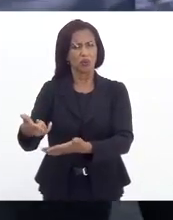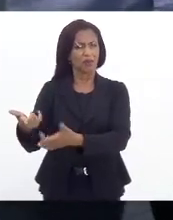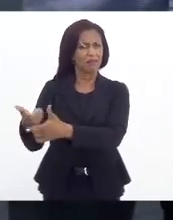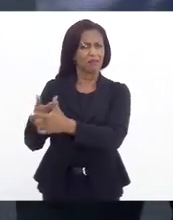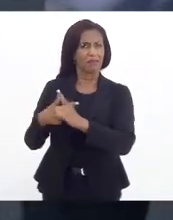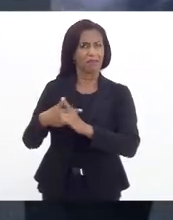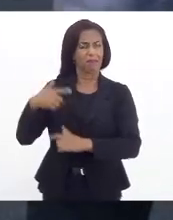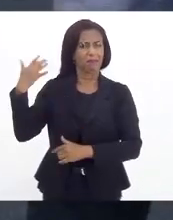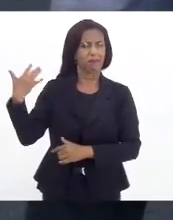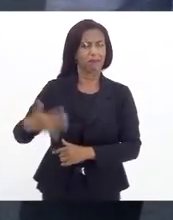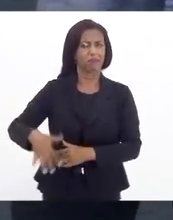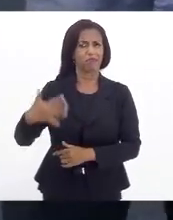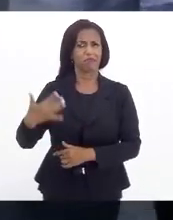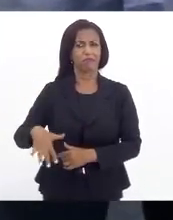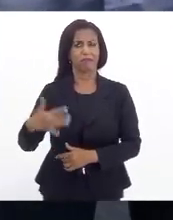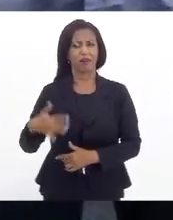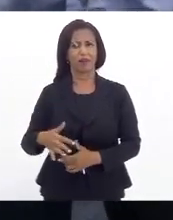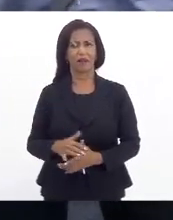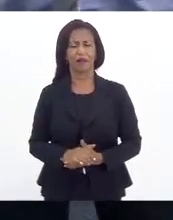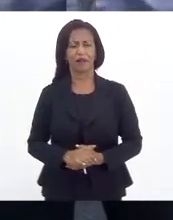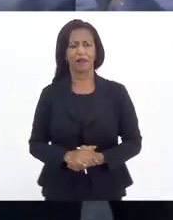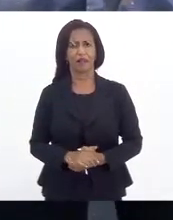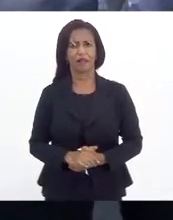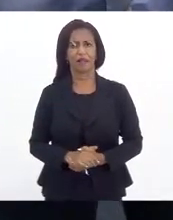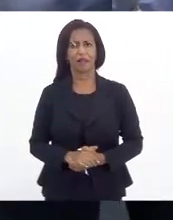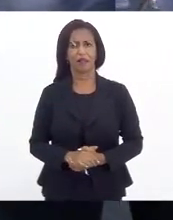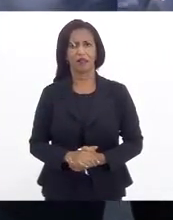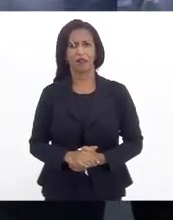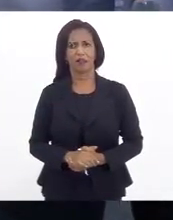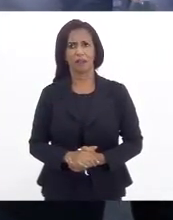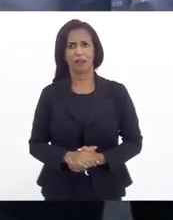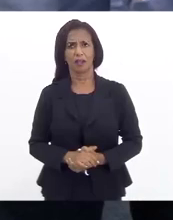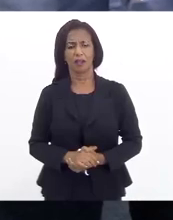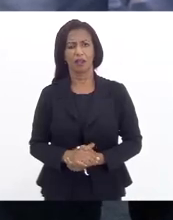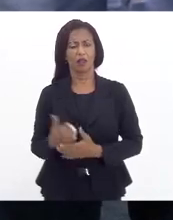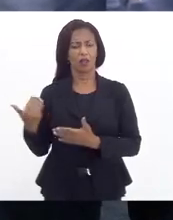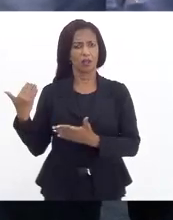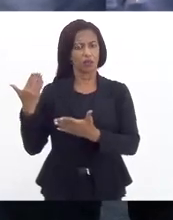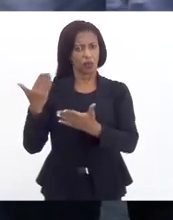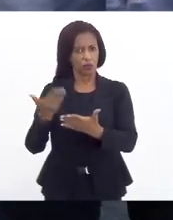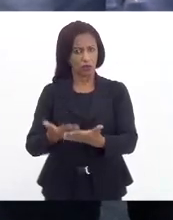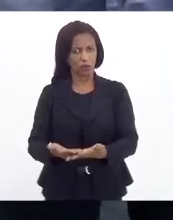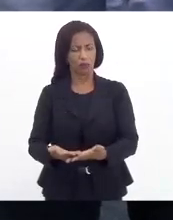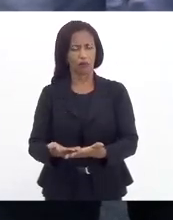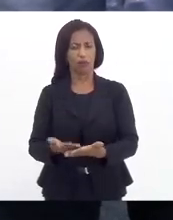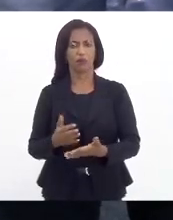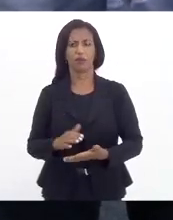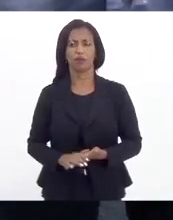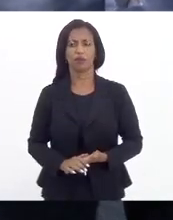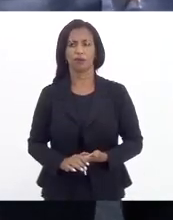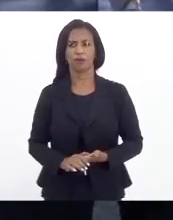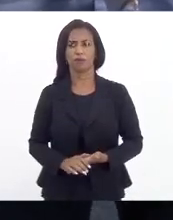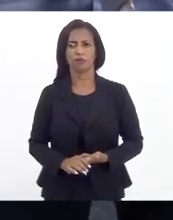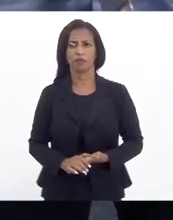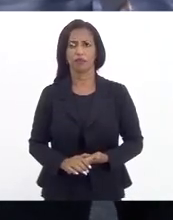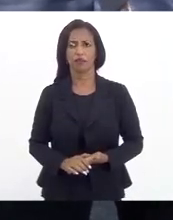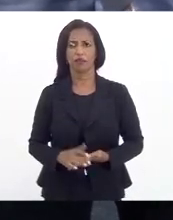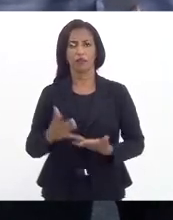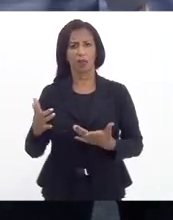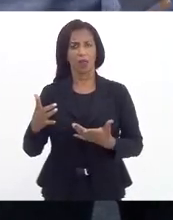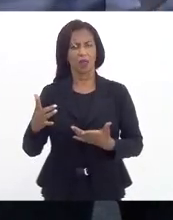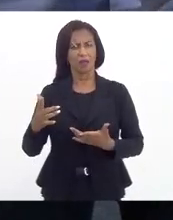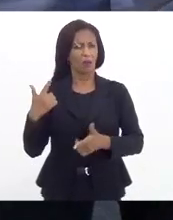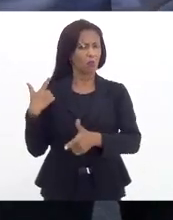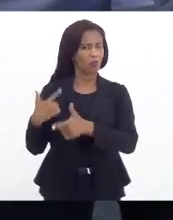fundamental... Já falei. Então, já falei. que nos levou a esse abismo que é uma